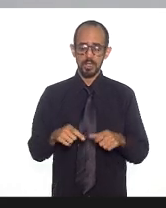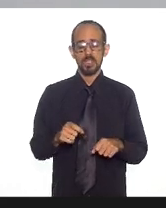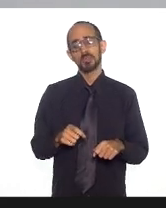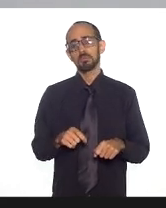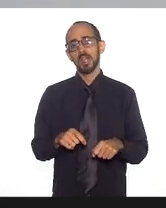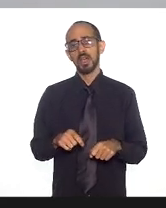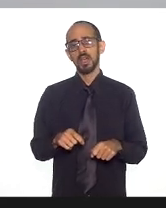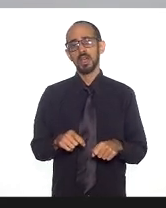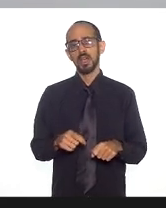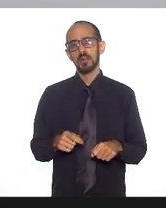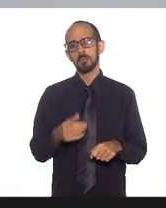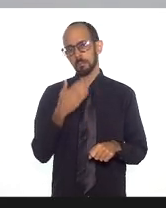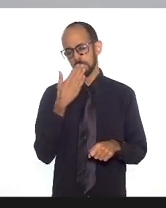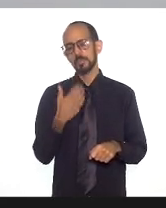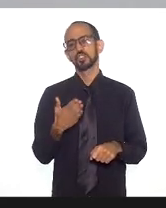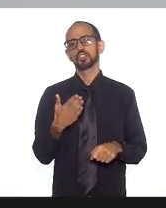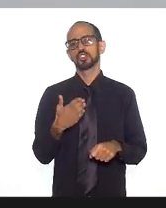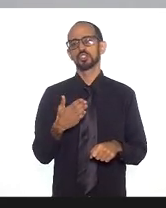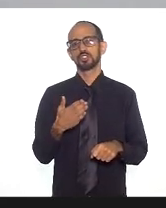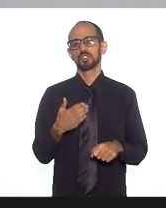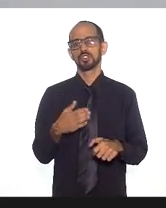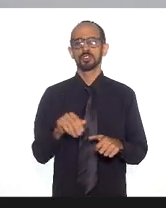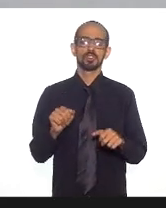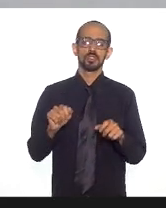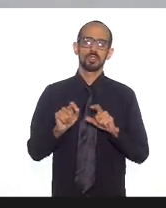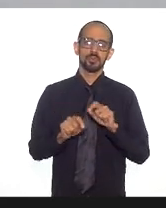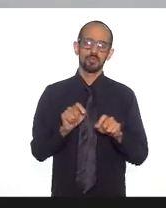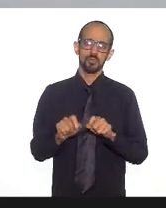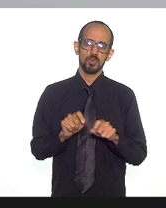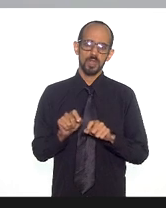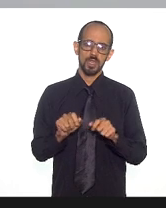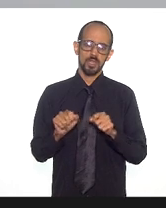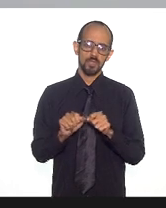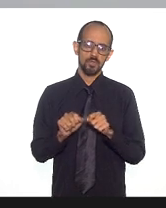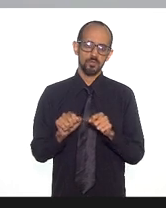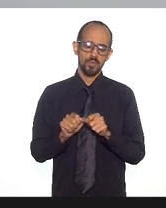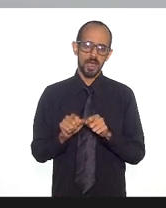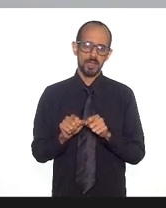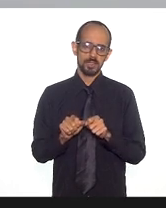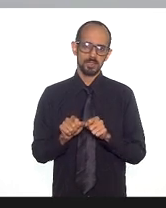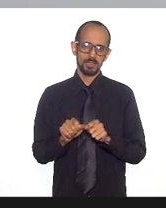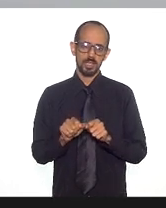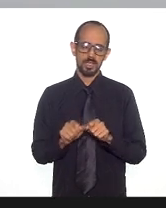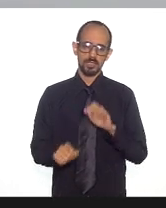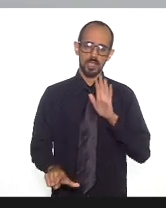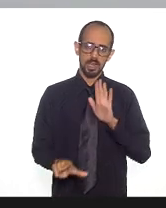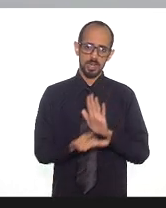apelo, para que seja colocado em tramitação o quanto antes esse projeto de lei